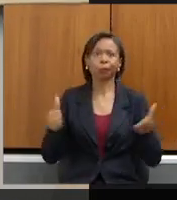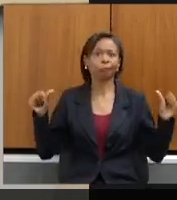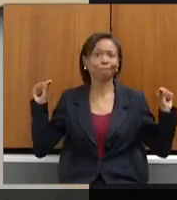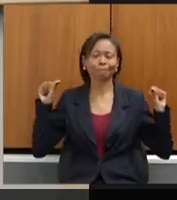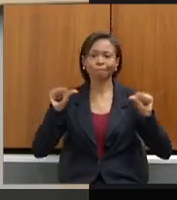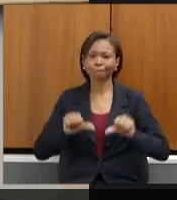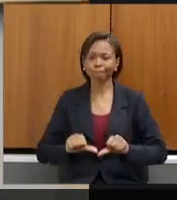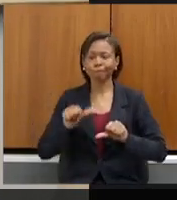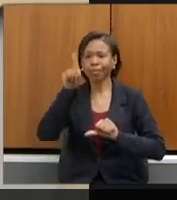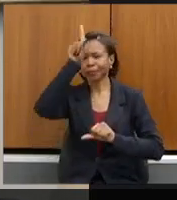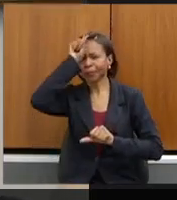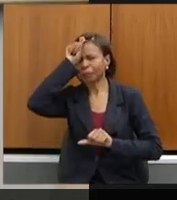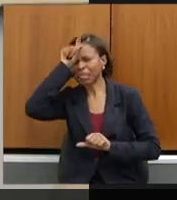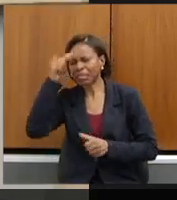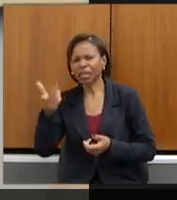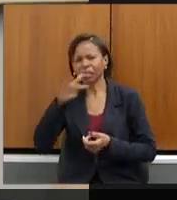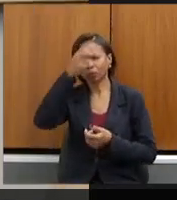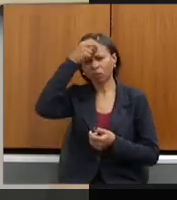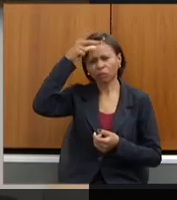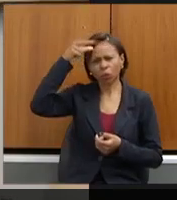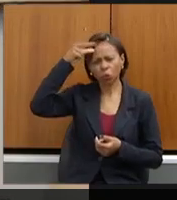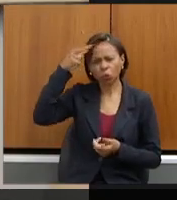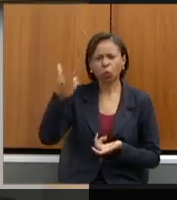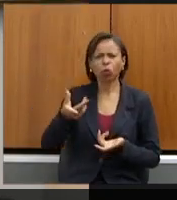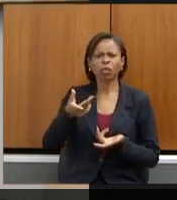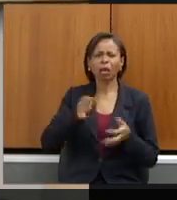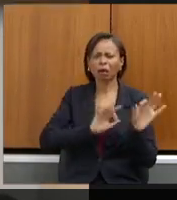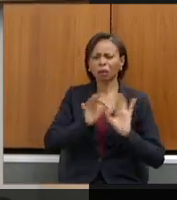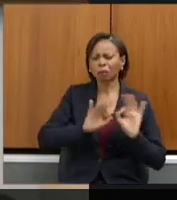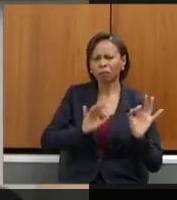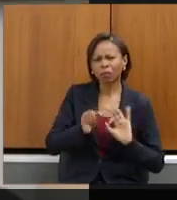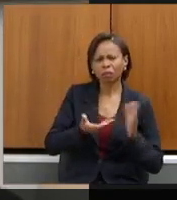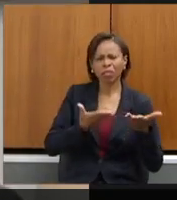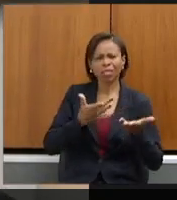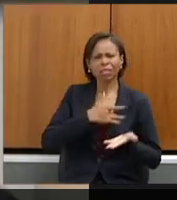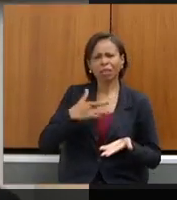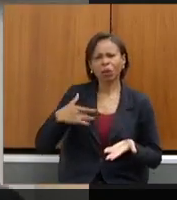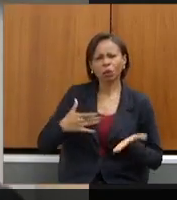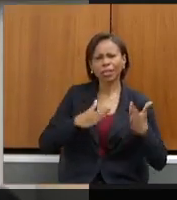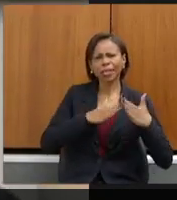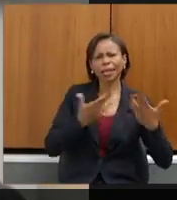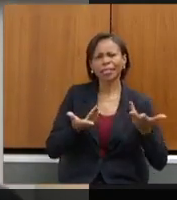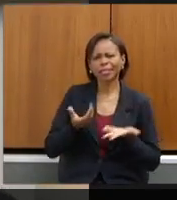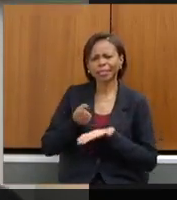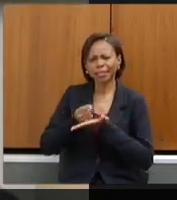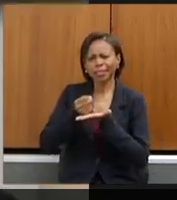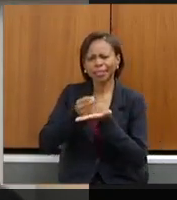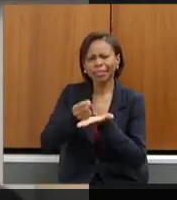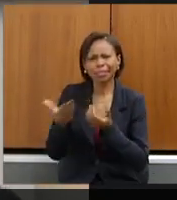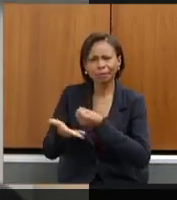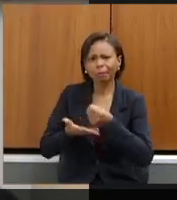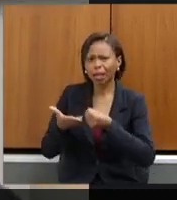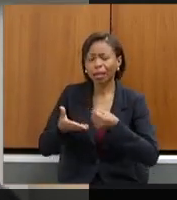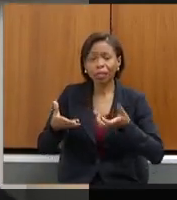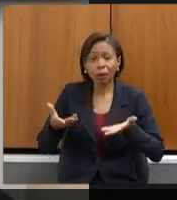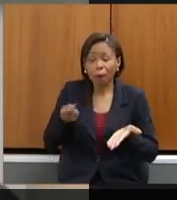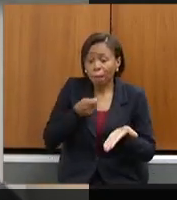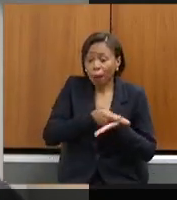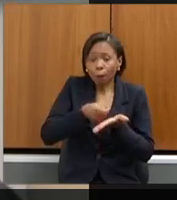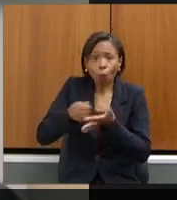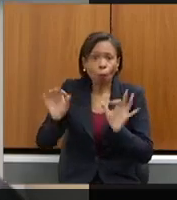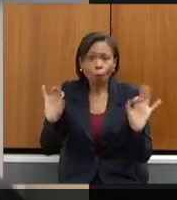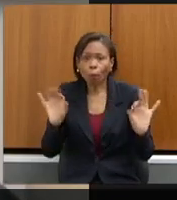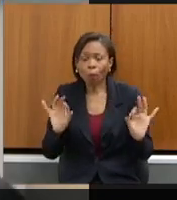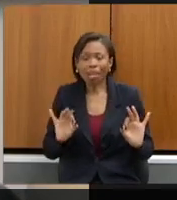deixou aí hospitais prefeituras é programa saúde em casa assistência básica tudo sem pagar